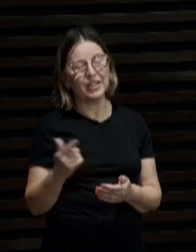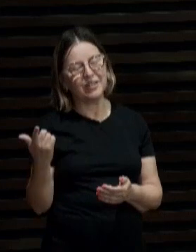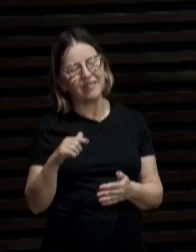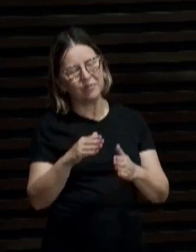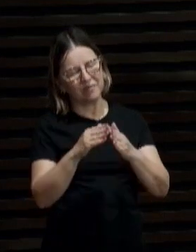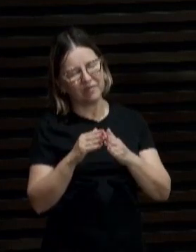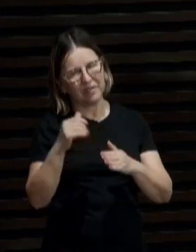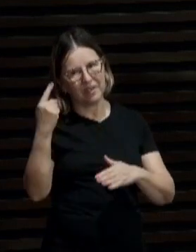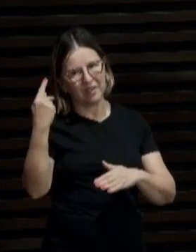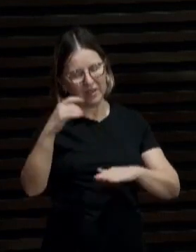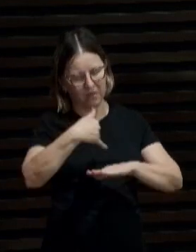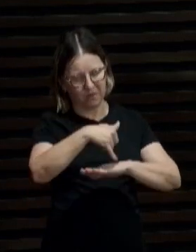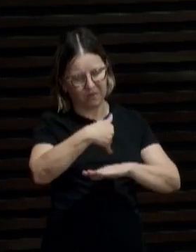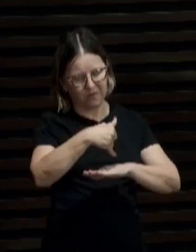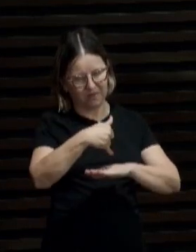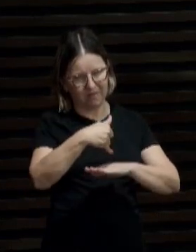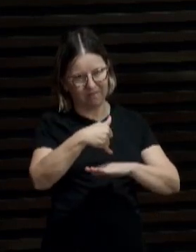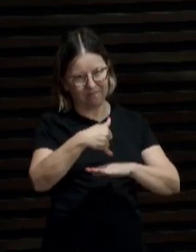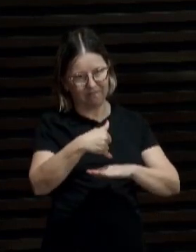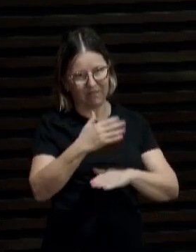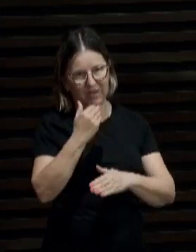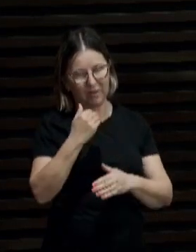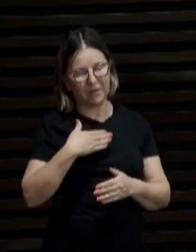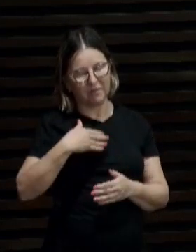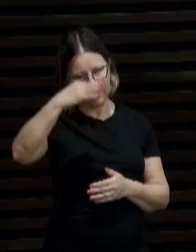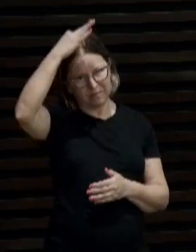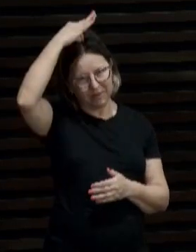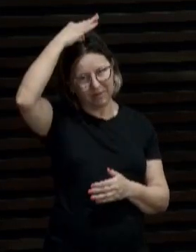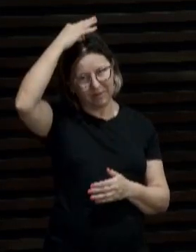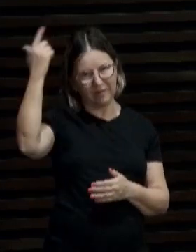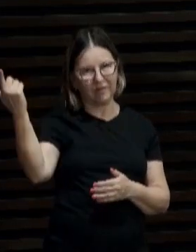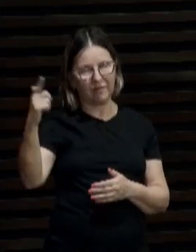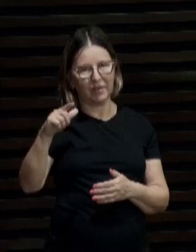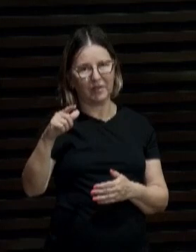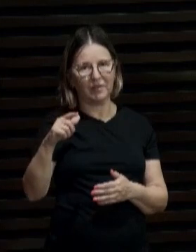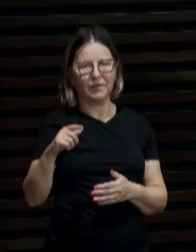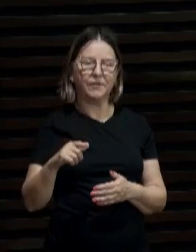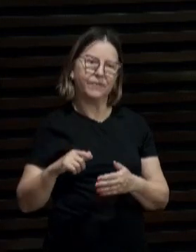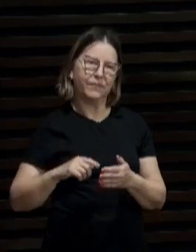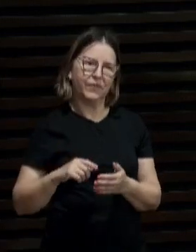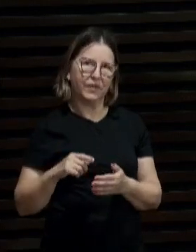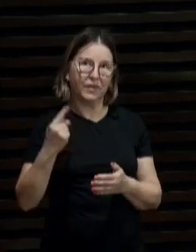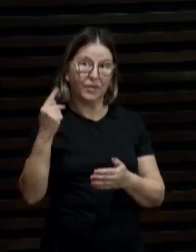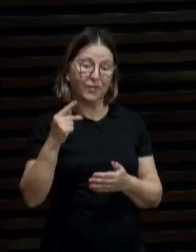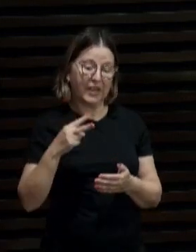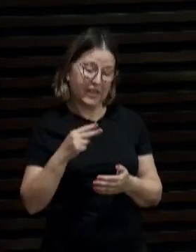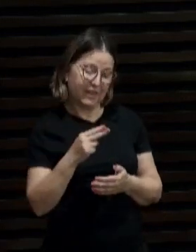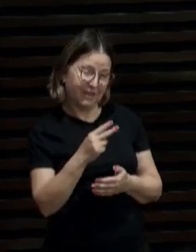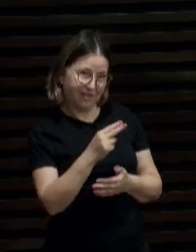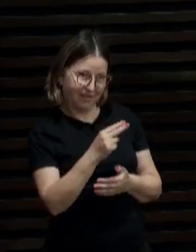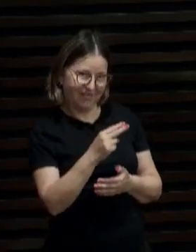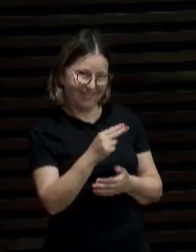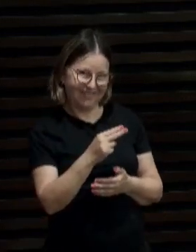e alimenta o meu espírito, Pai. Vem com a tua espevitadeira, que é uma tesourinha, e apara as arestas,